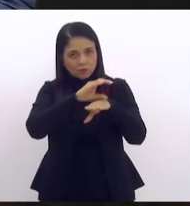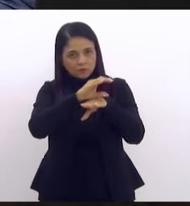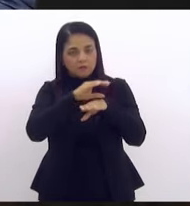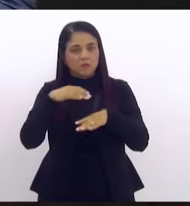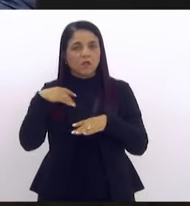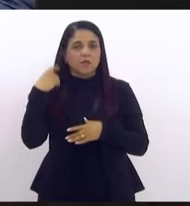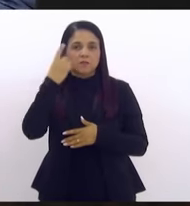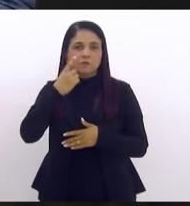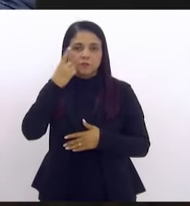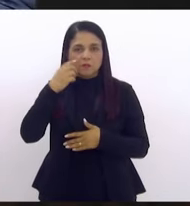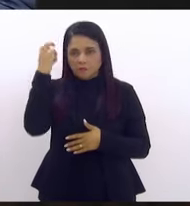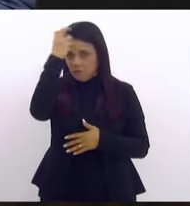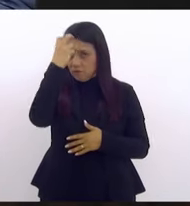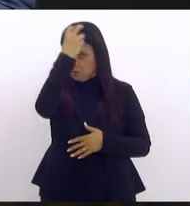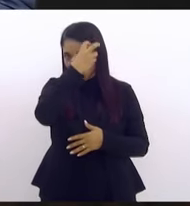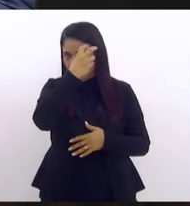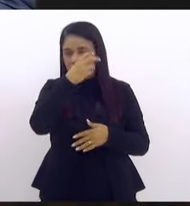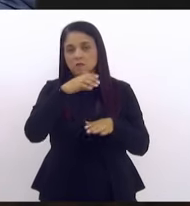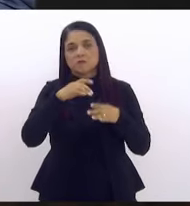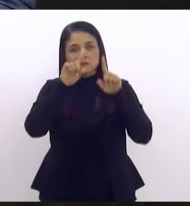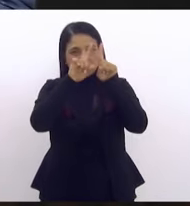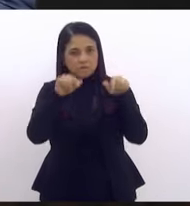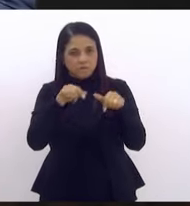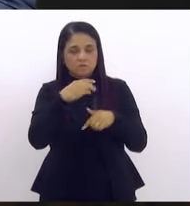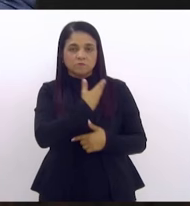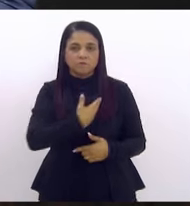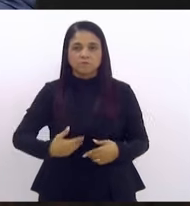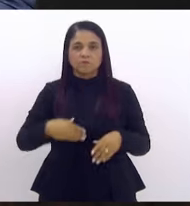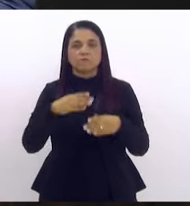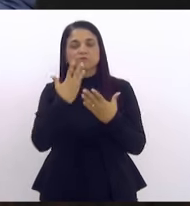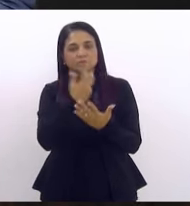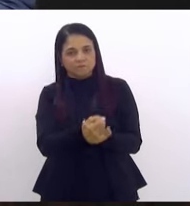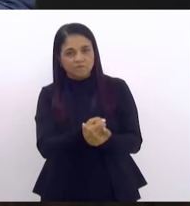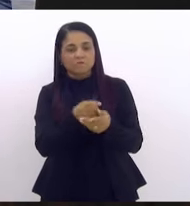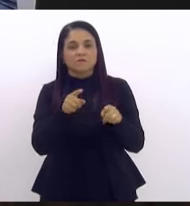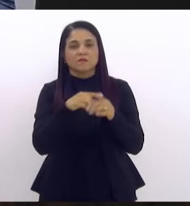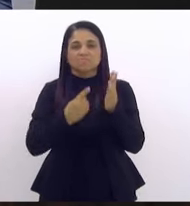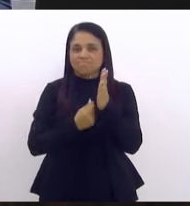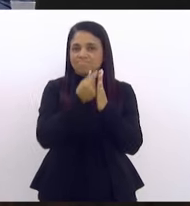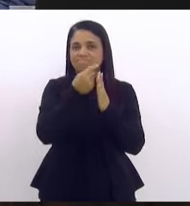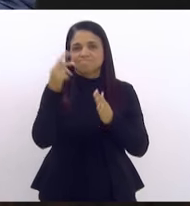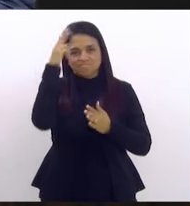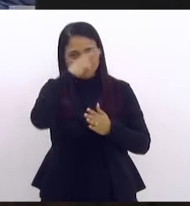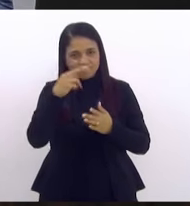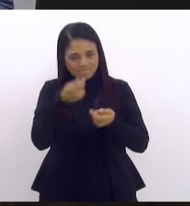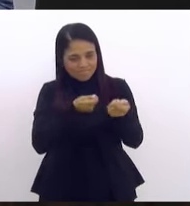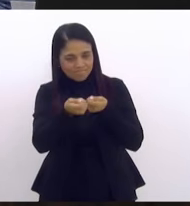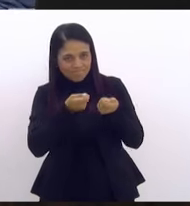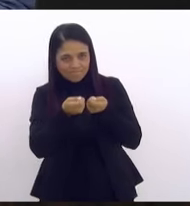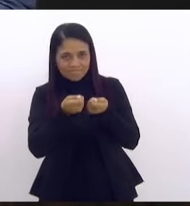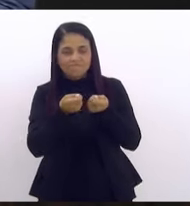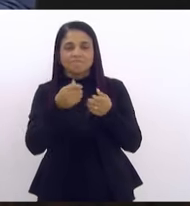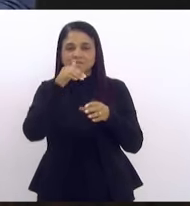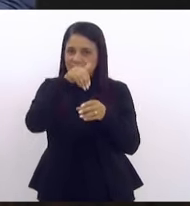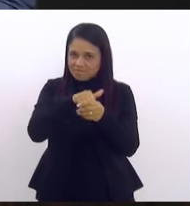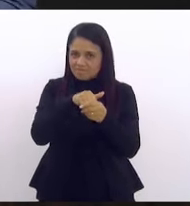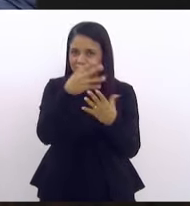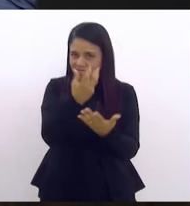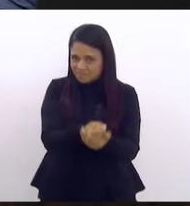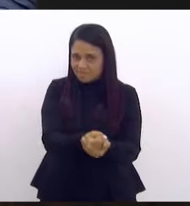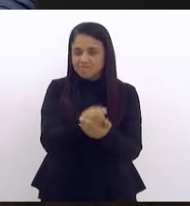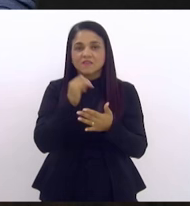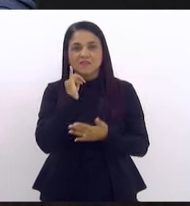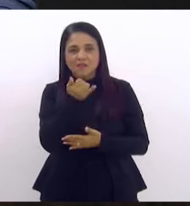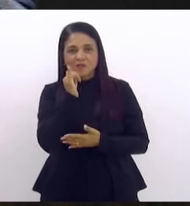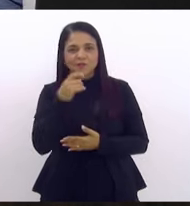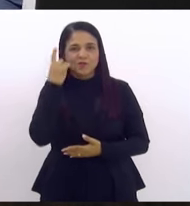deputada Verônica Lima, de servidores públicos favorável, de orçamento, finanças, fiscalização financeira e controle favorável,